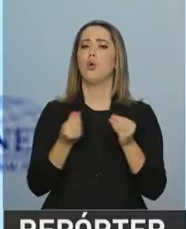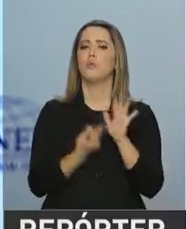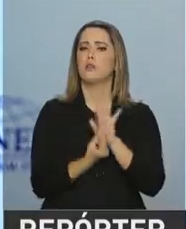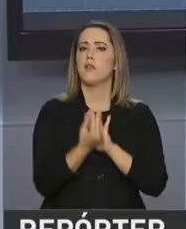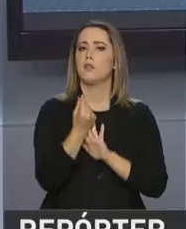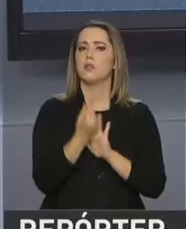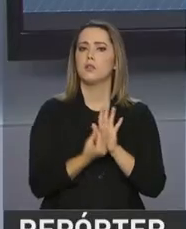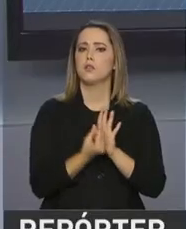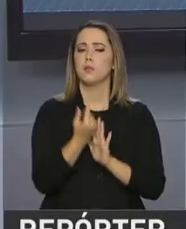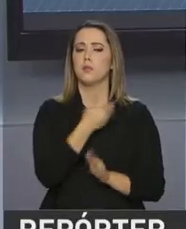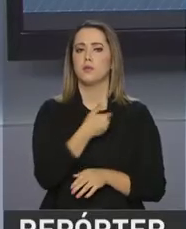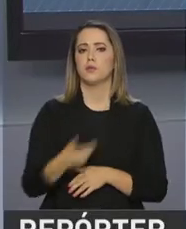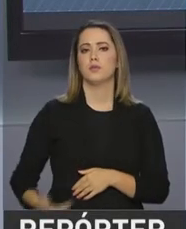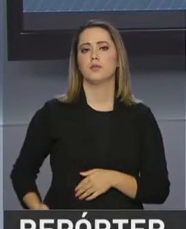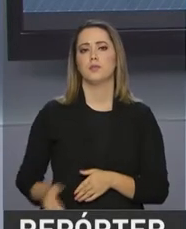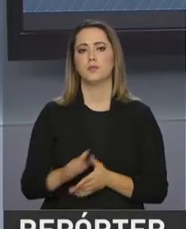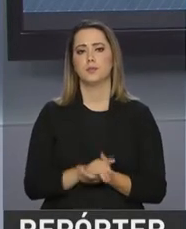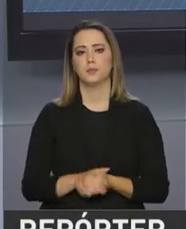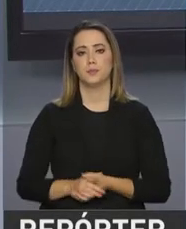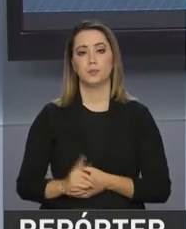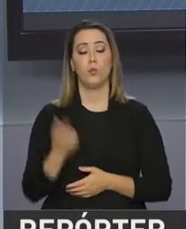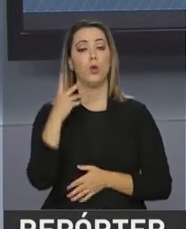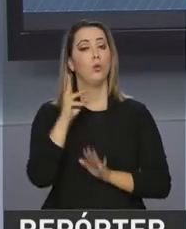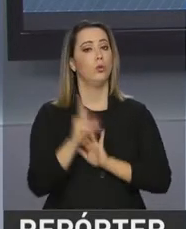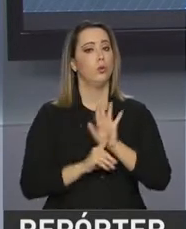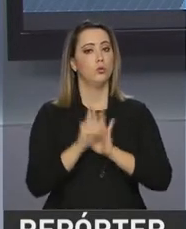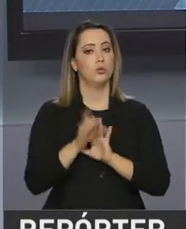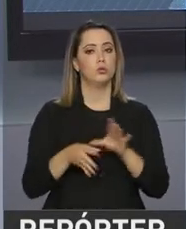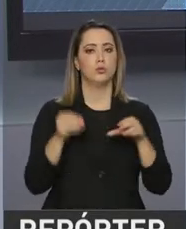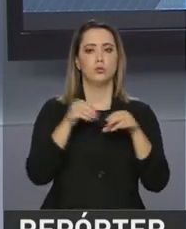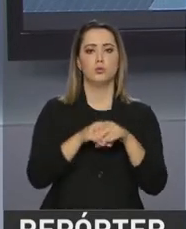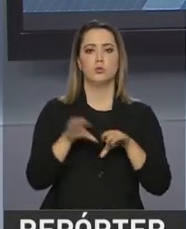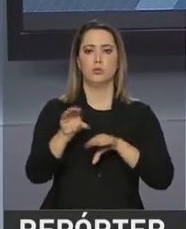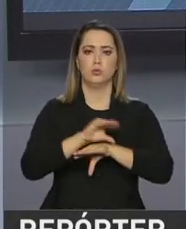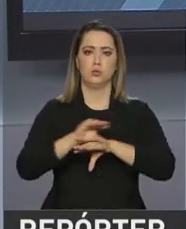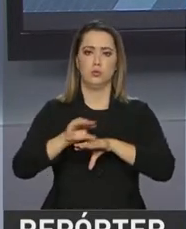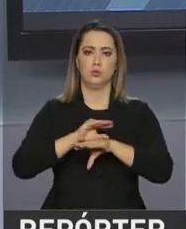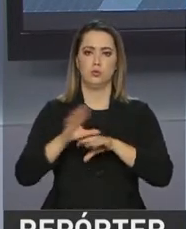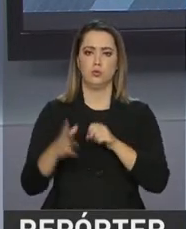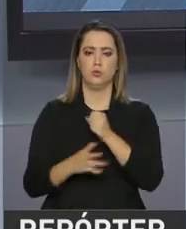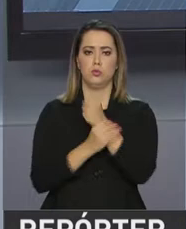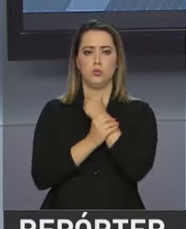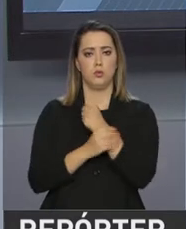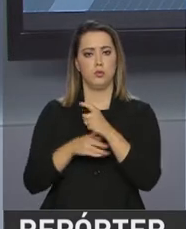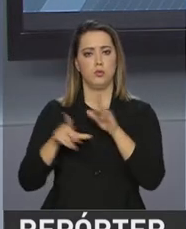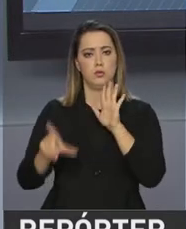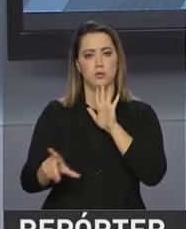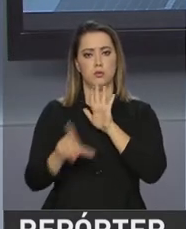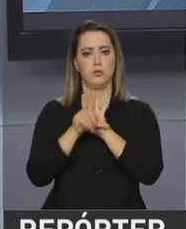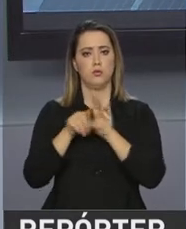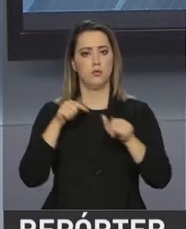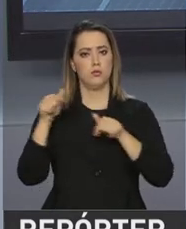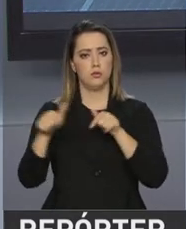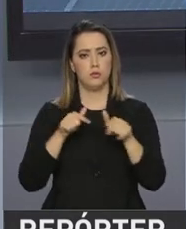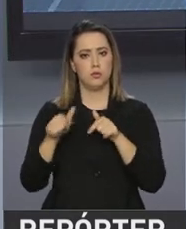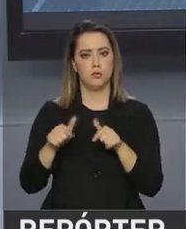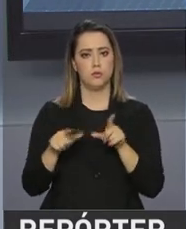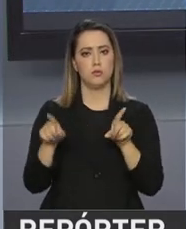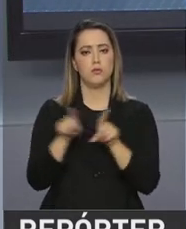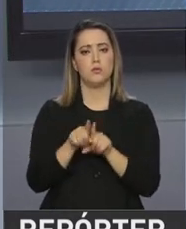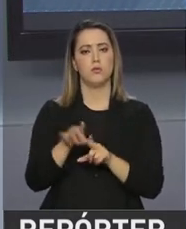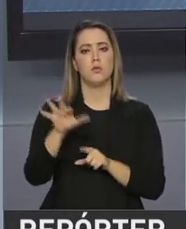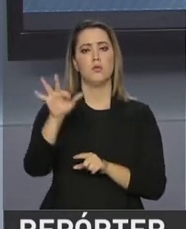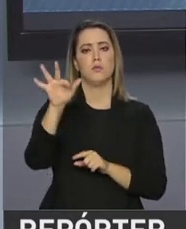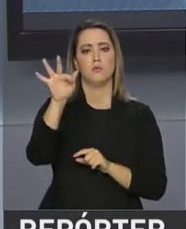ordem um dos direitos previstos pela constituição e que continua assegurado na nova legislação